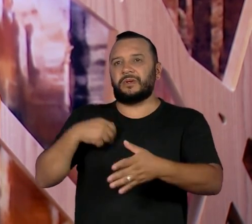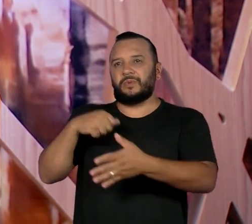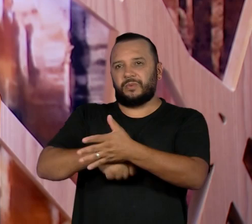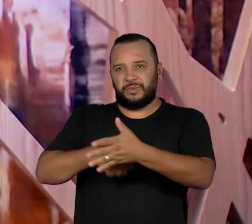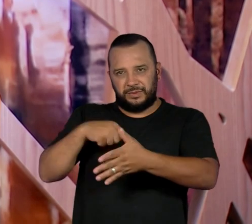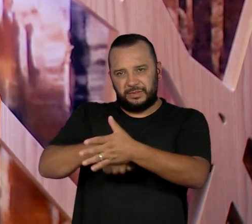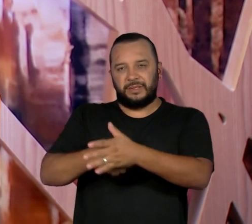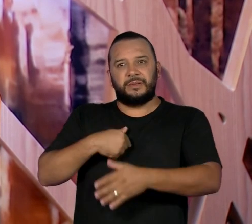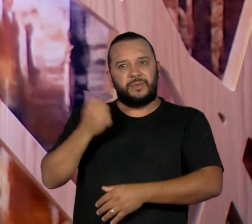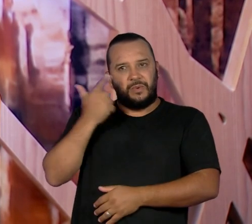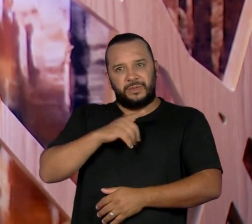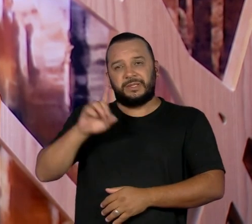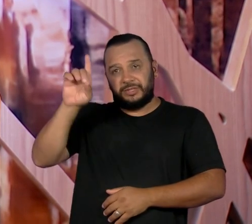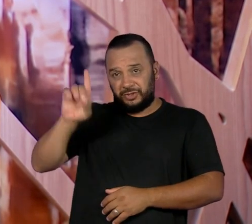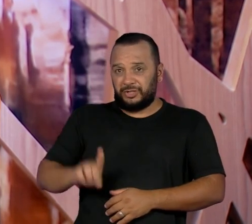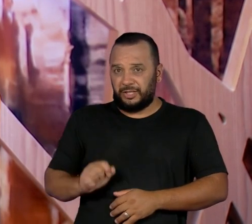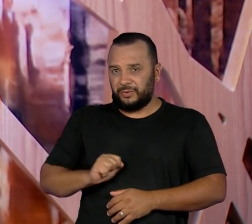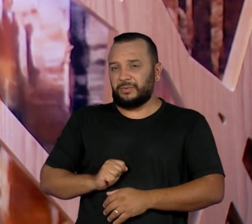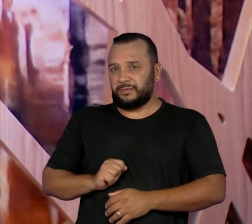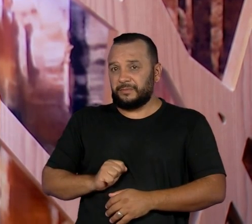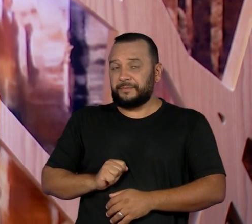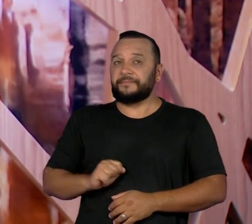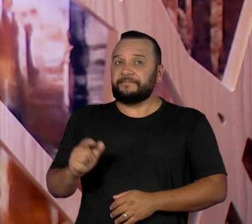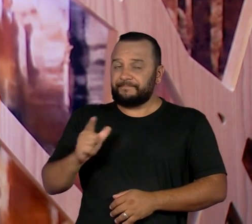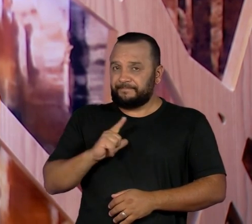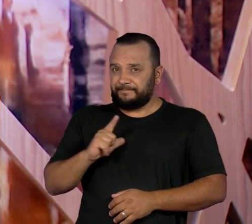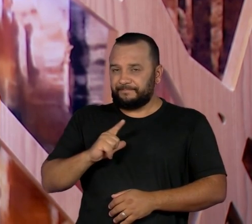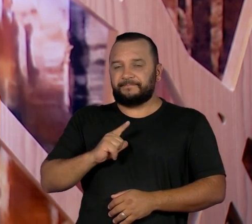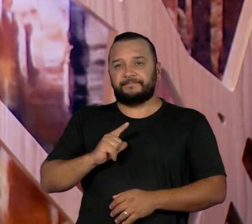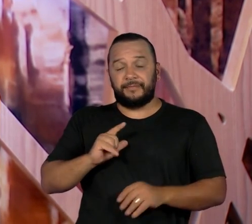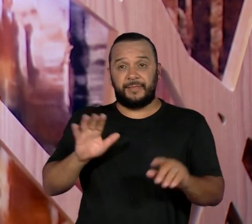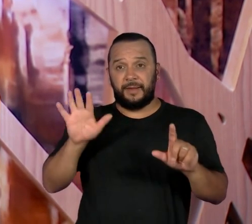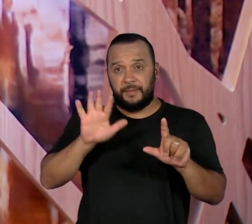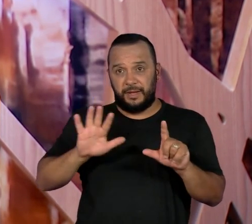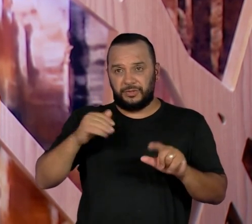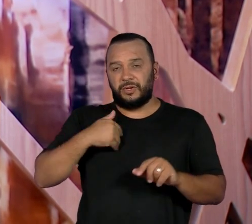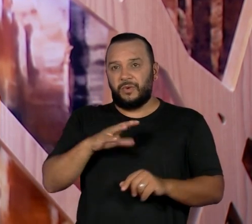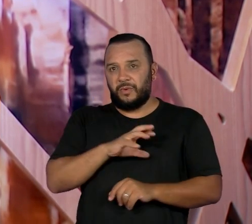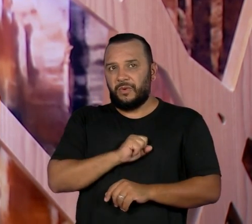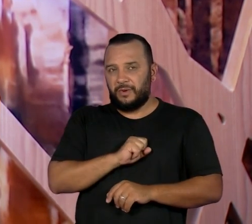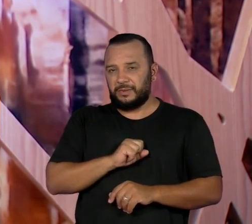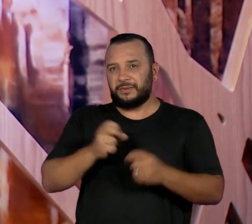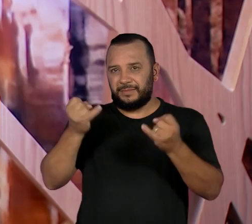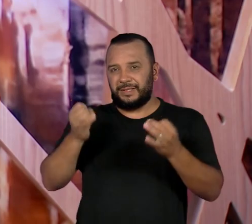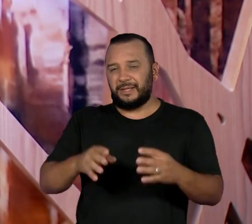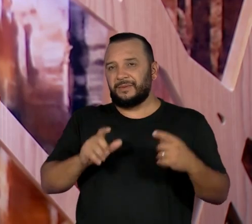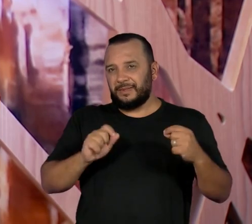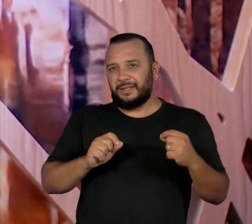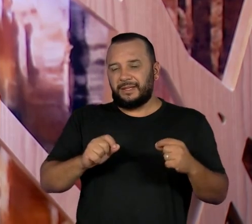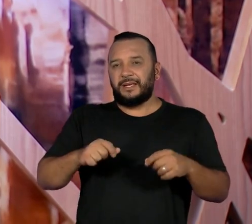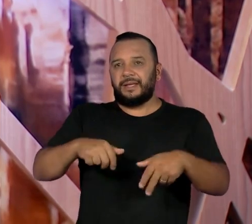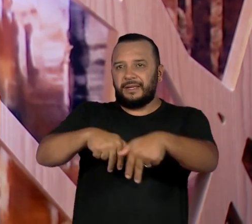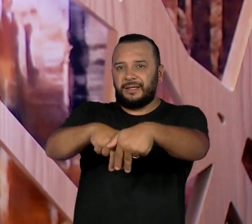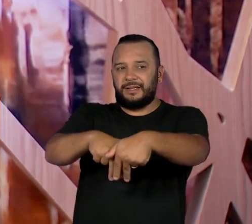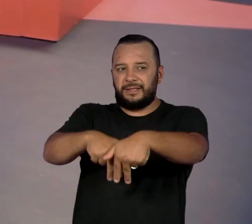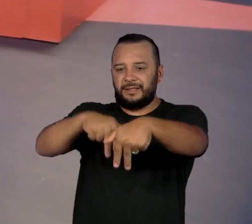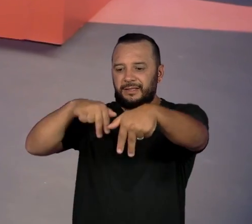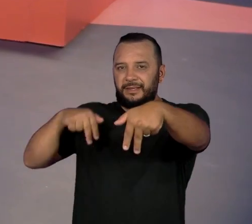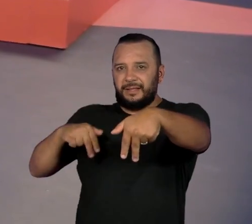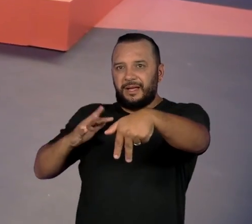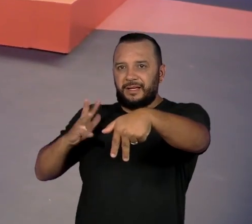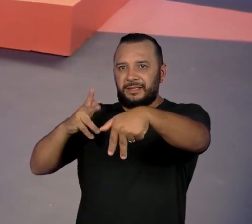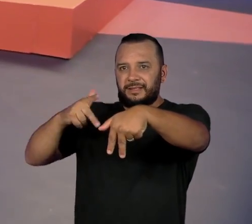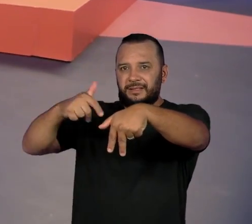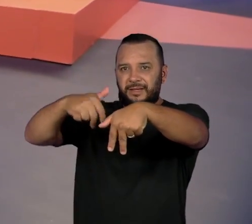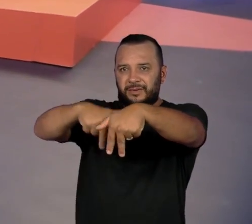poder garantir esse direito. Tem uma imagem que eu gosto bastante, ainda sobre as ancestrais que permitiram com que